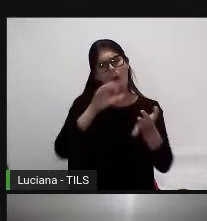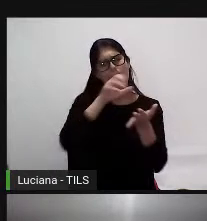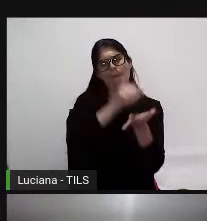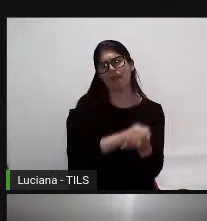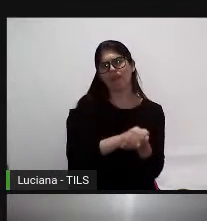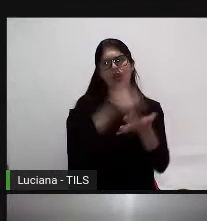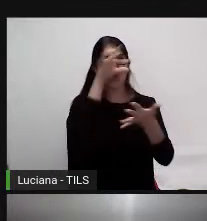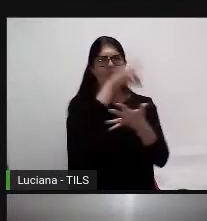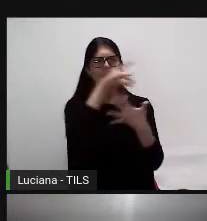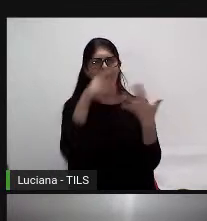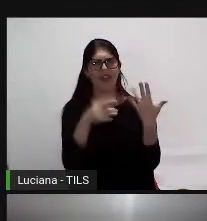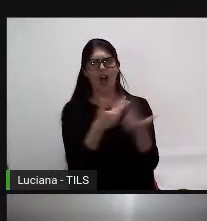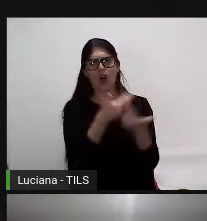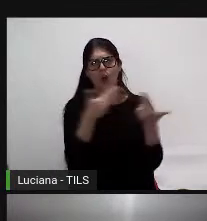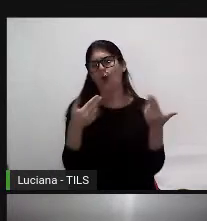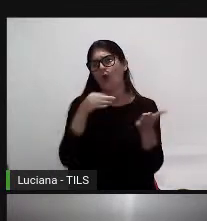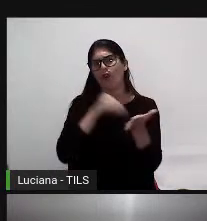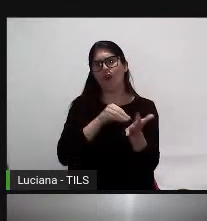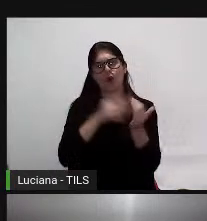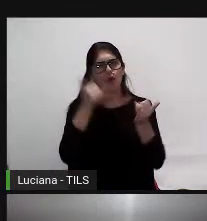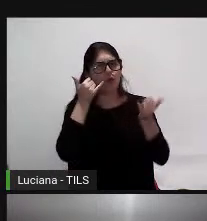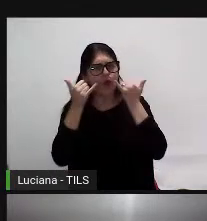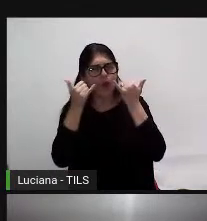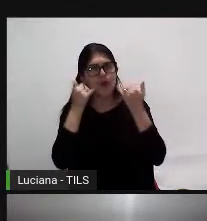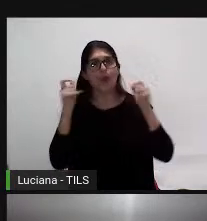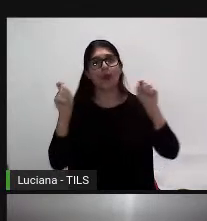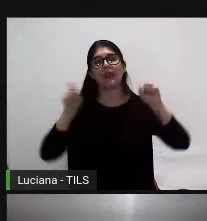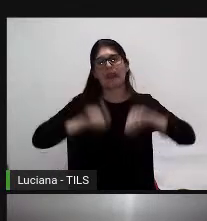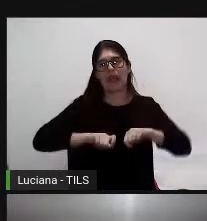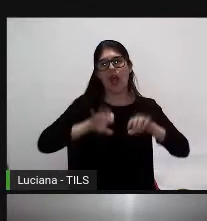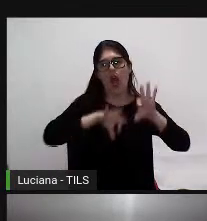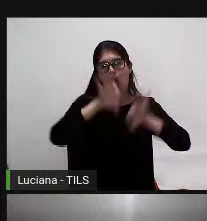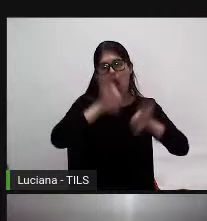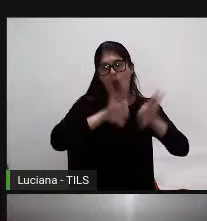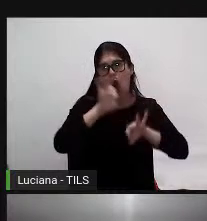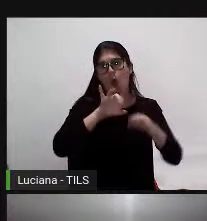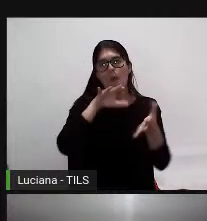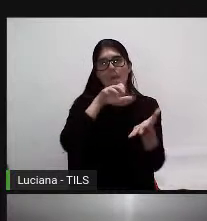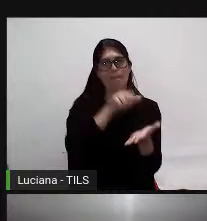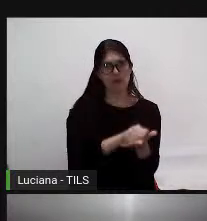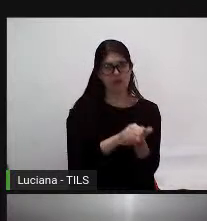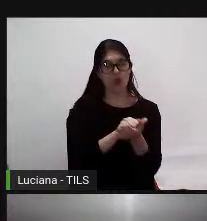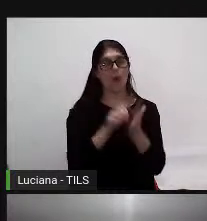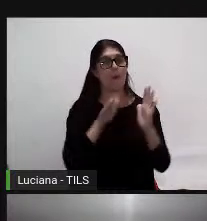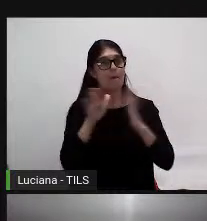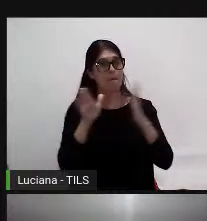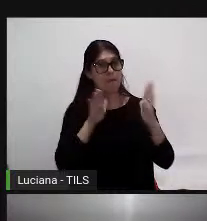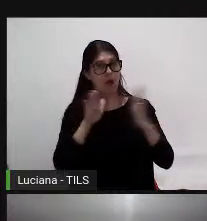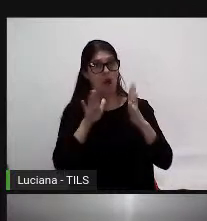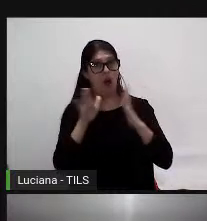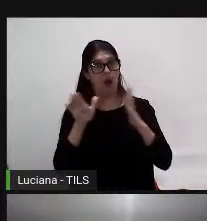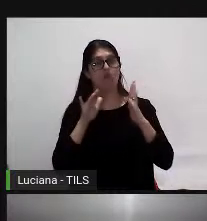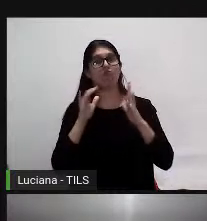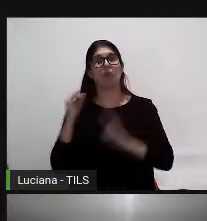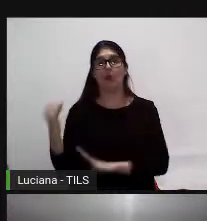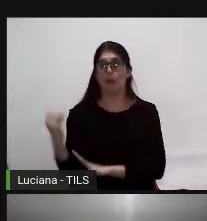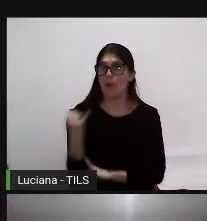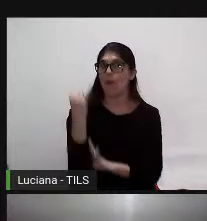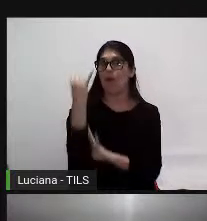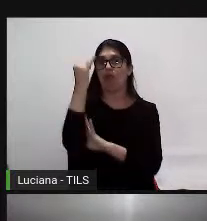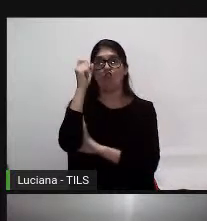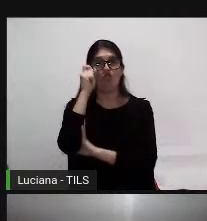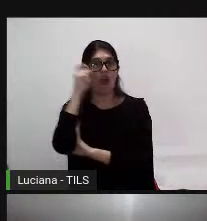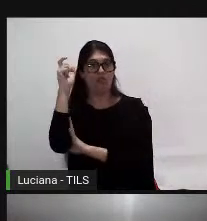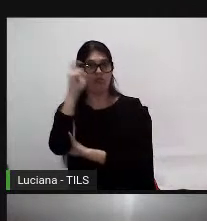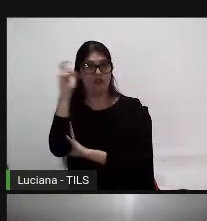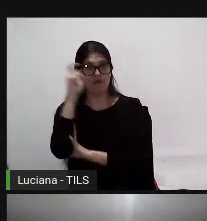ficou corretamente, é possível ajustar as matrículas. Então, esses prazos, é importante se atentarem a esses prazos, eles